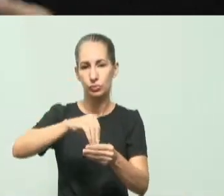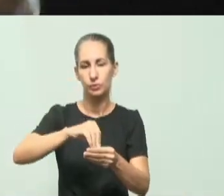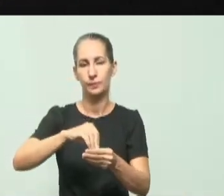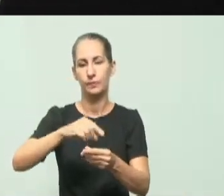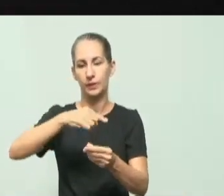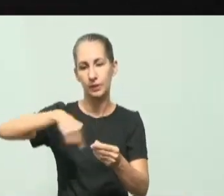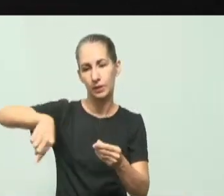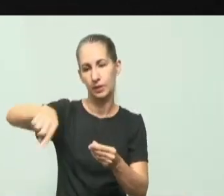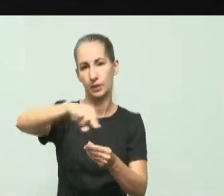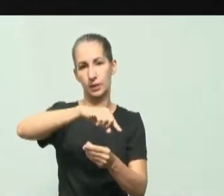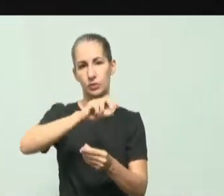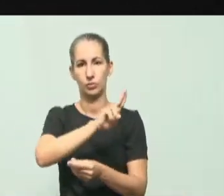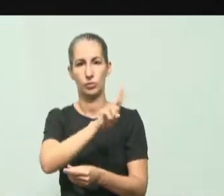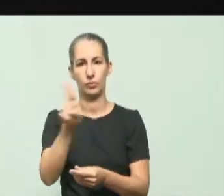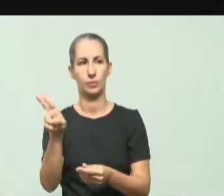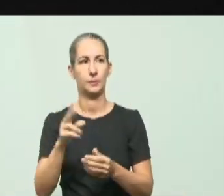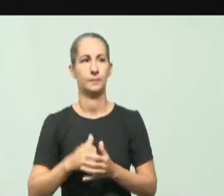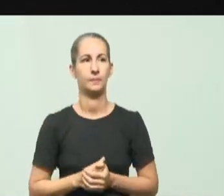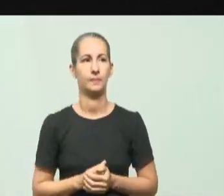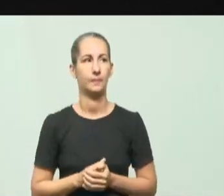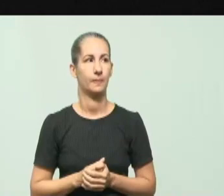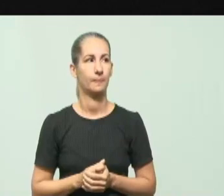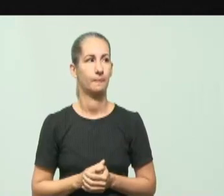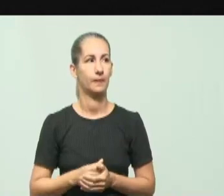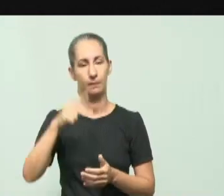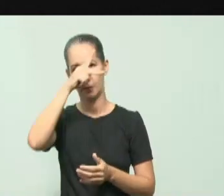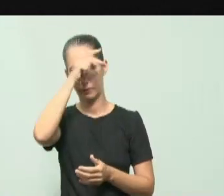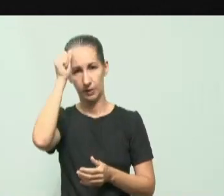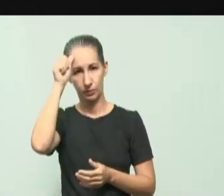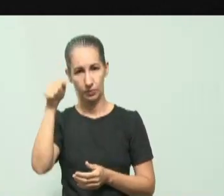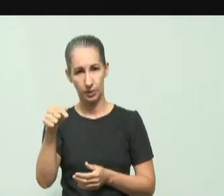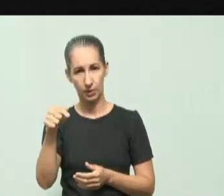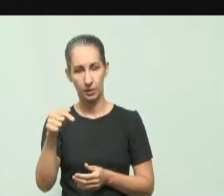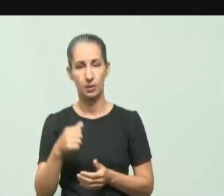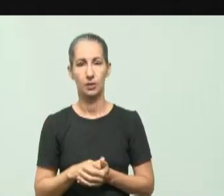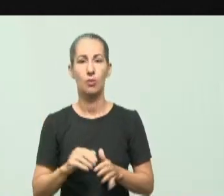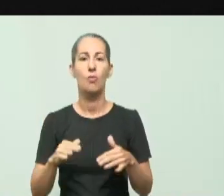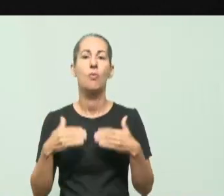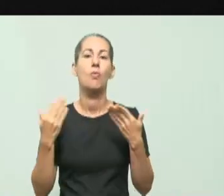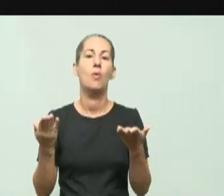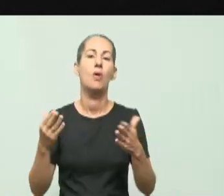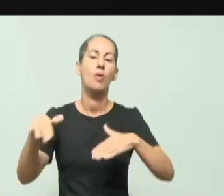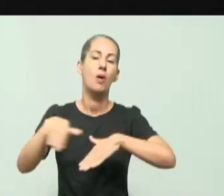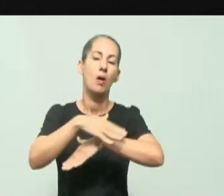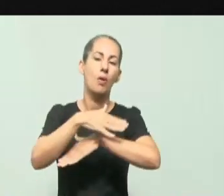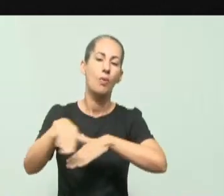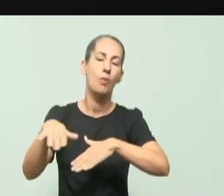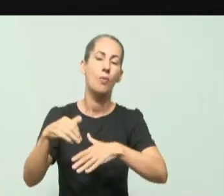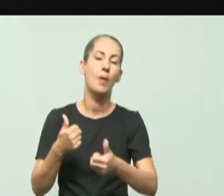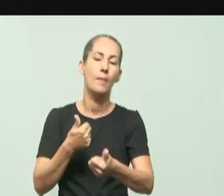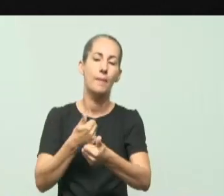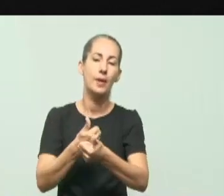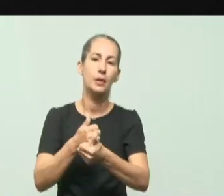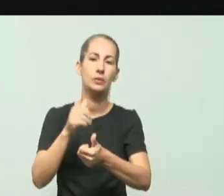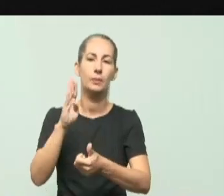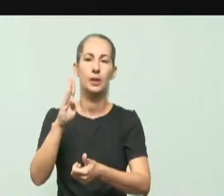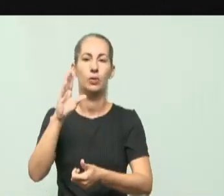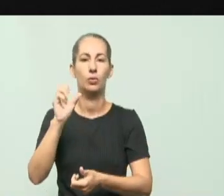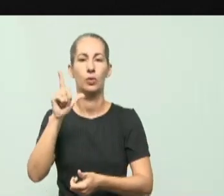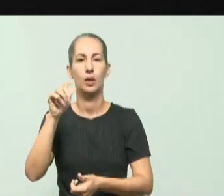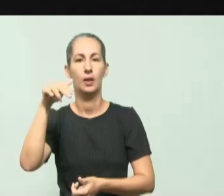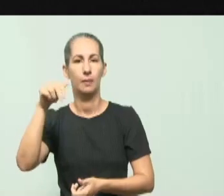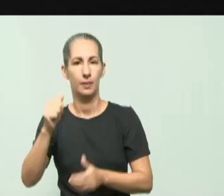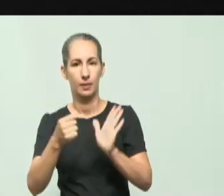e que isso está denominado, que existe uma lei no município que prevê quais são as ruas que estão no entorno do Beco da Lama e que,